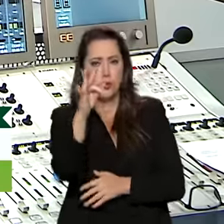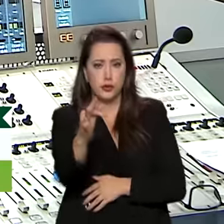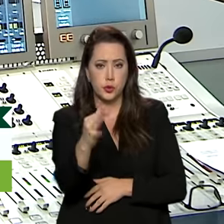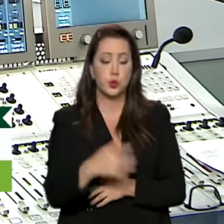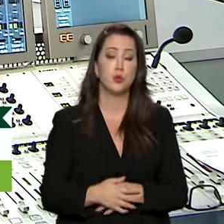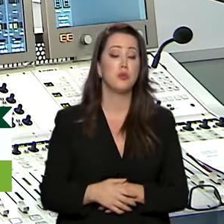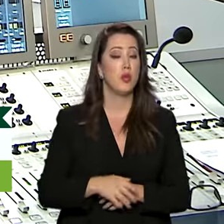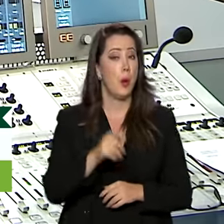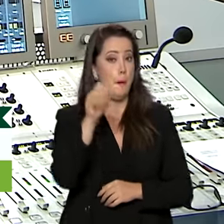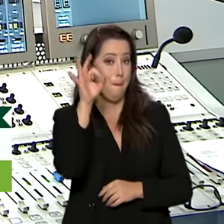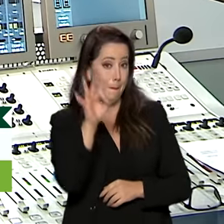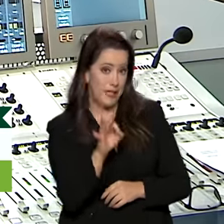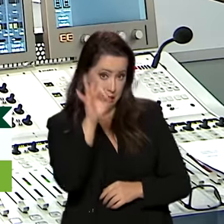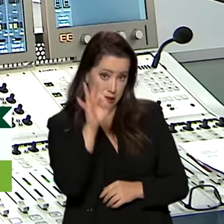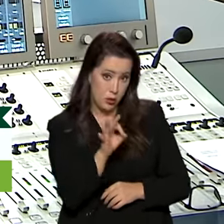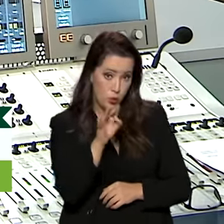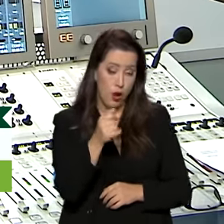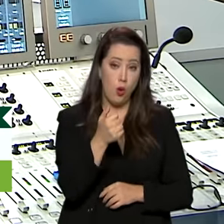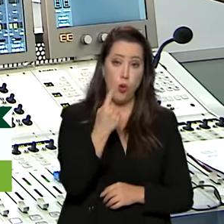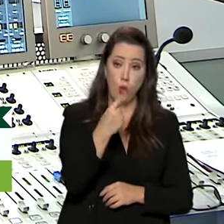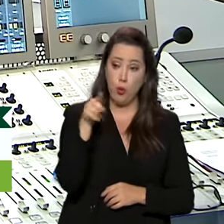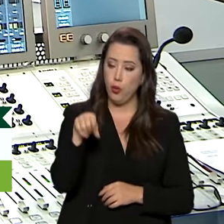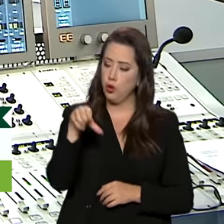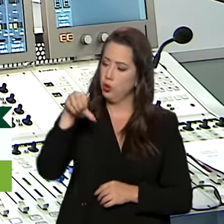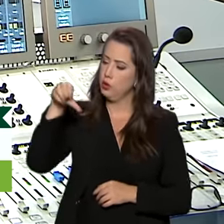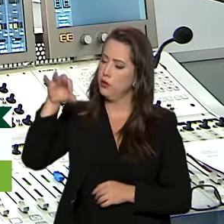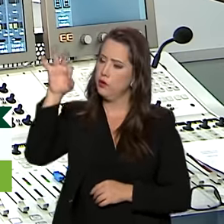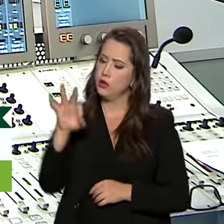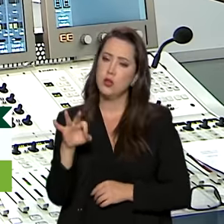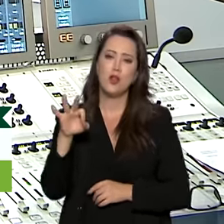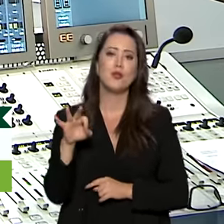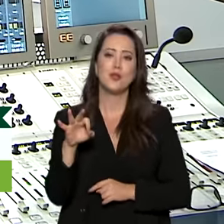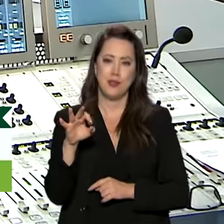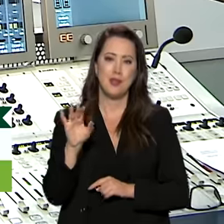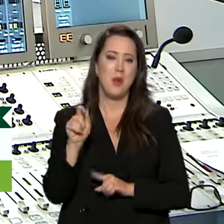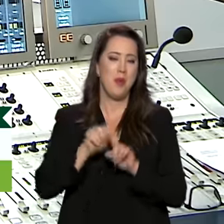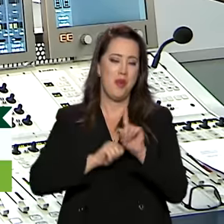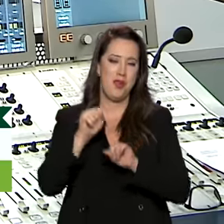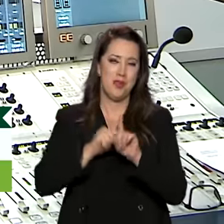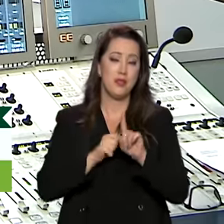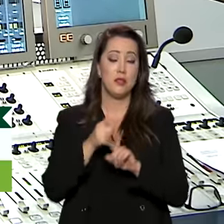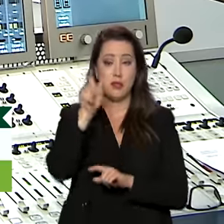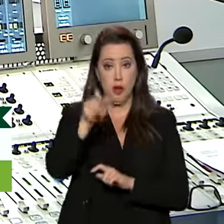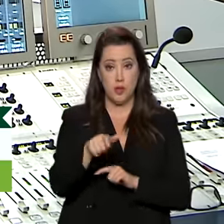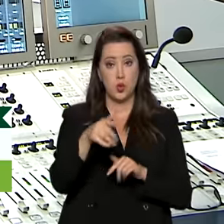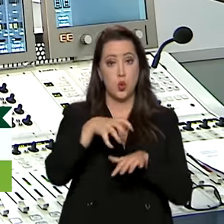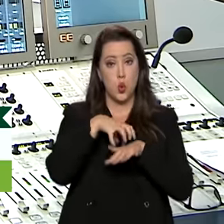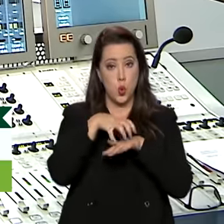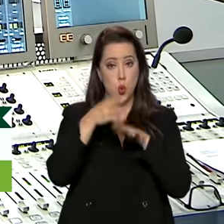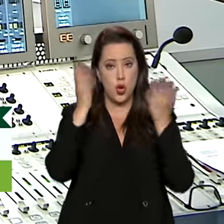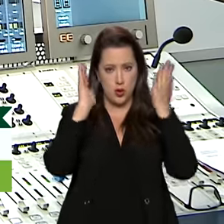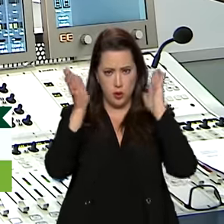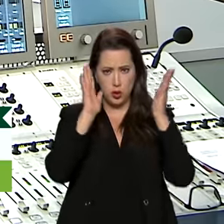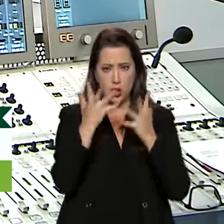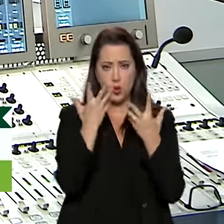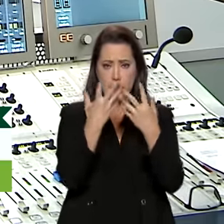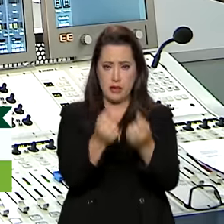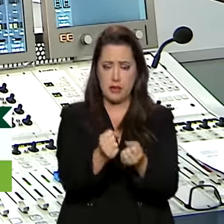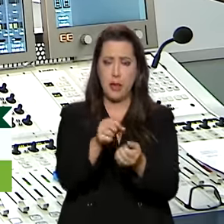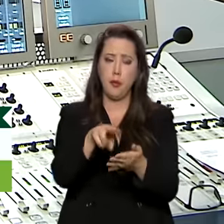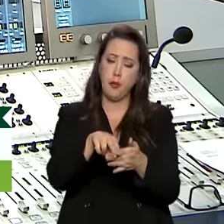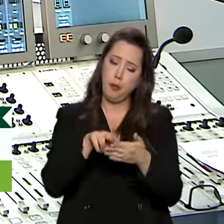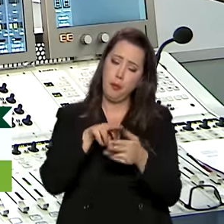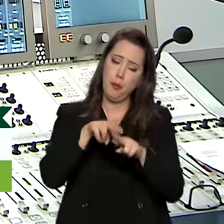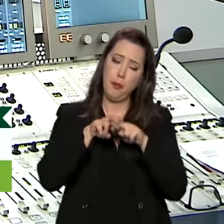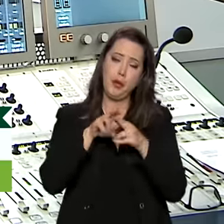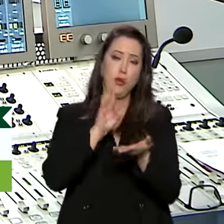a partir de um e noventa e nove porcento ao mês e o benefício será depositado diretamente na conta do Trabalhador por meio do aplicativo Caixa